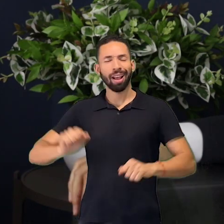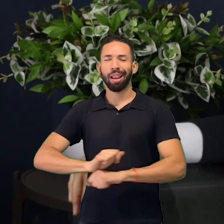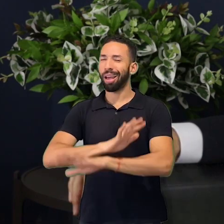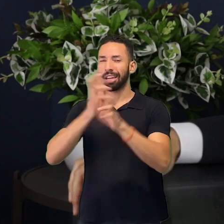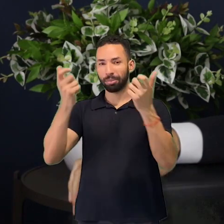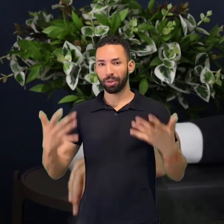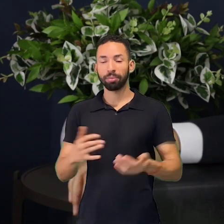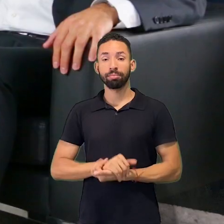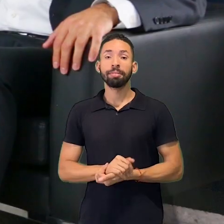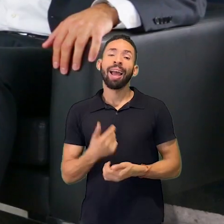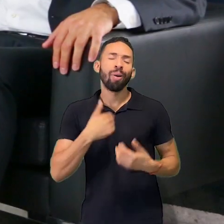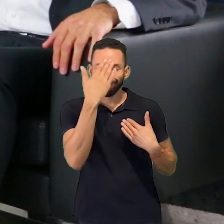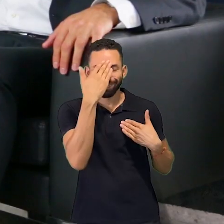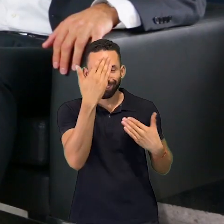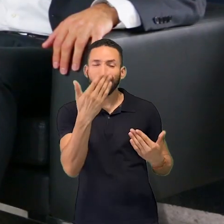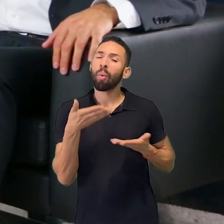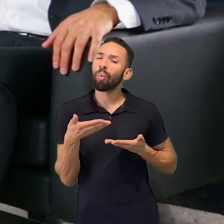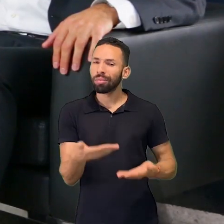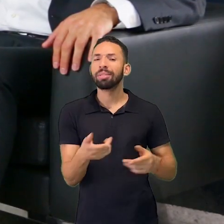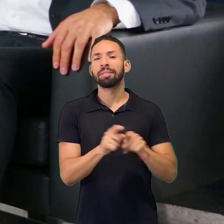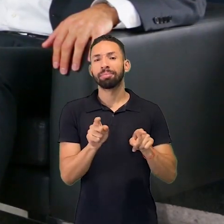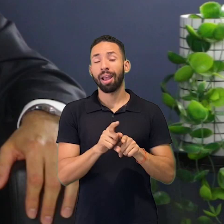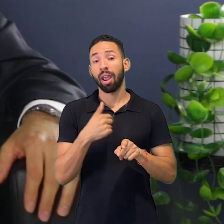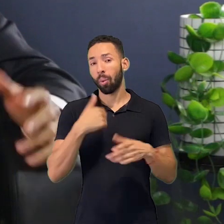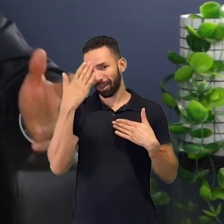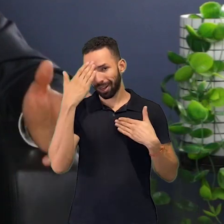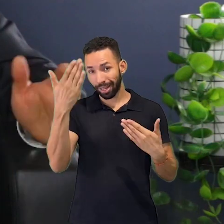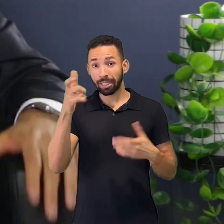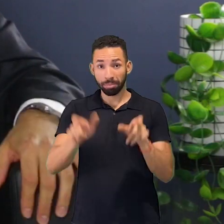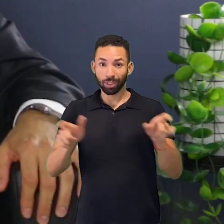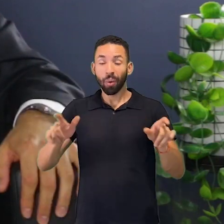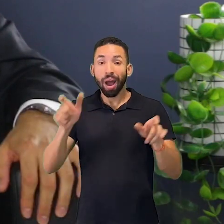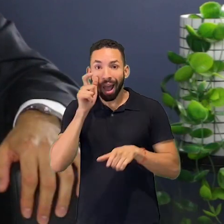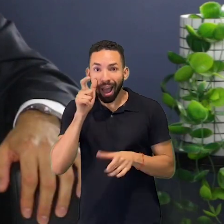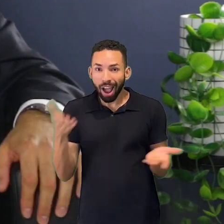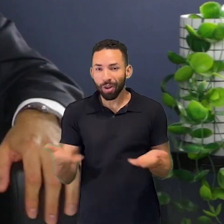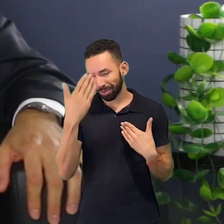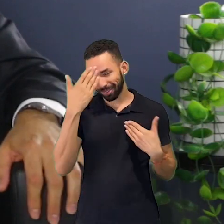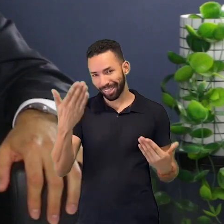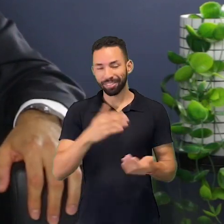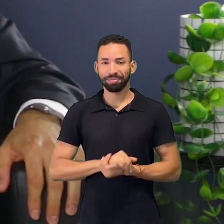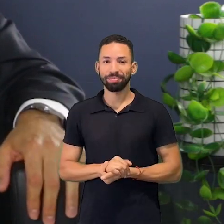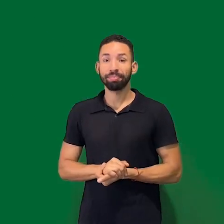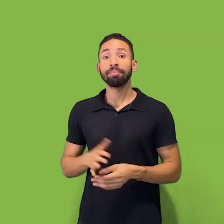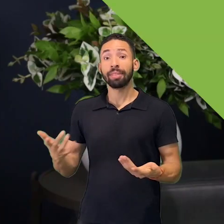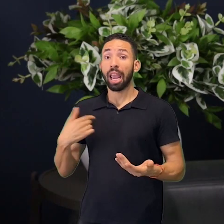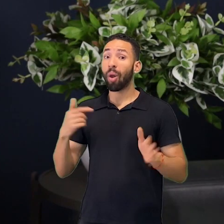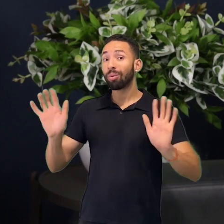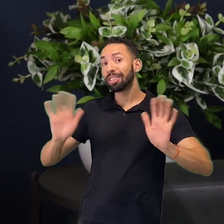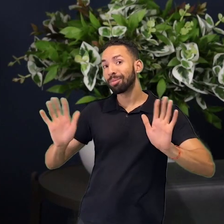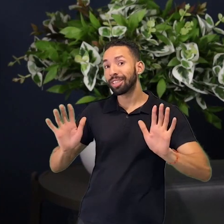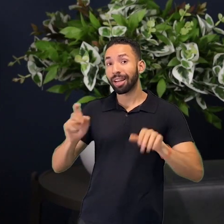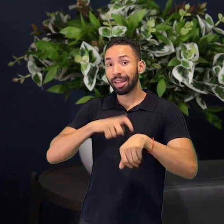muito esclarecedor para nós. Eu que agradeço o convite e agradeço a todos os ouvintes também. Muito obrigado, Lívia.